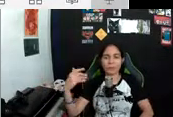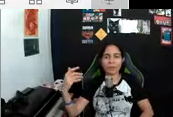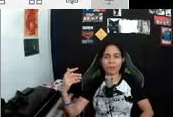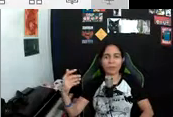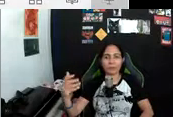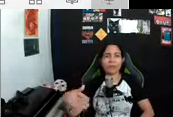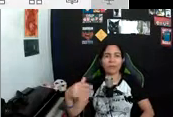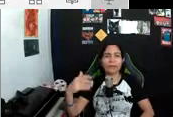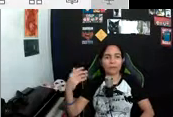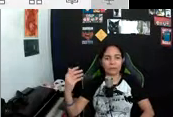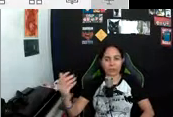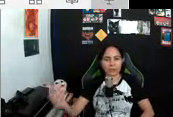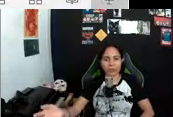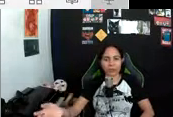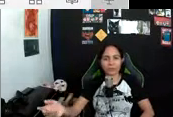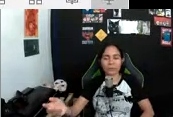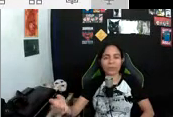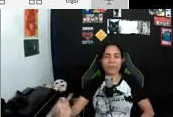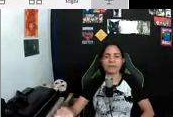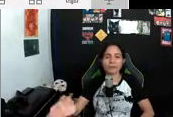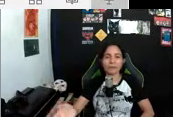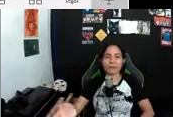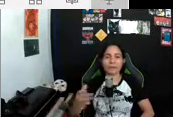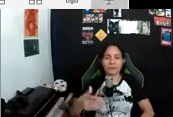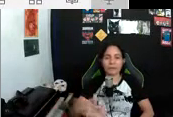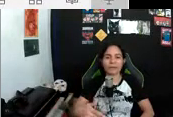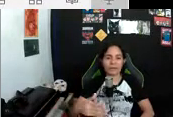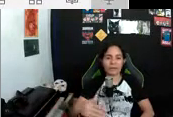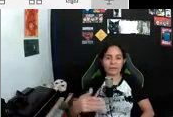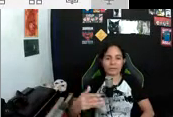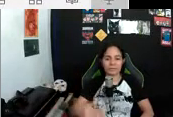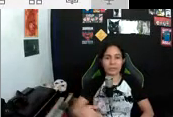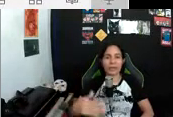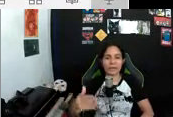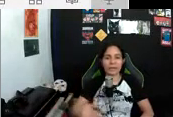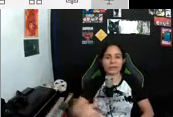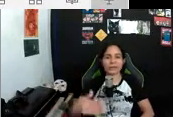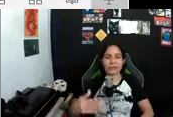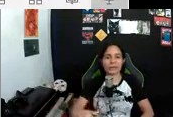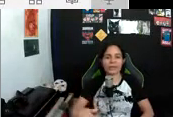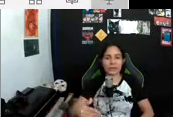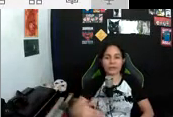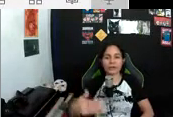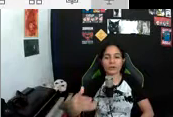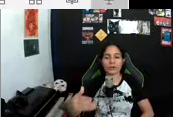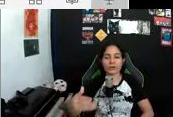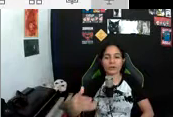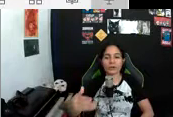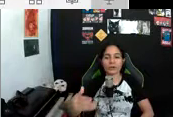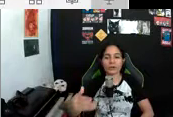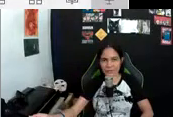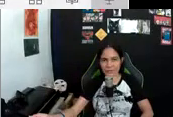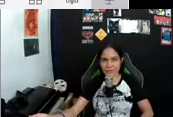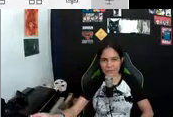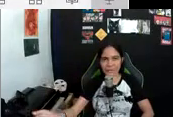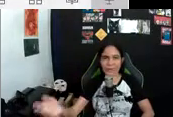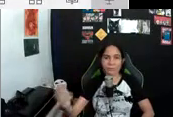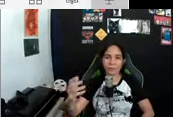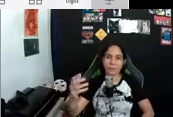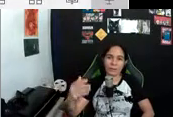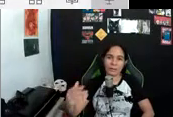disciplina, né, de parasitologia, a gente falou sobre isso. Então, doenças parasitárias, elas não são relacionadas a doenças